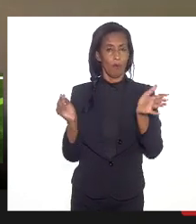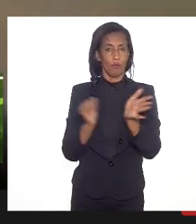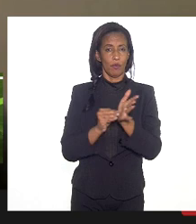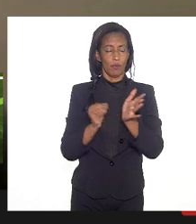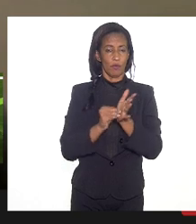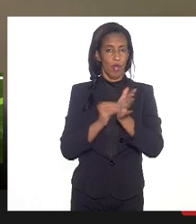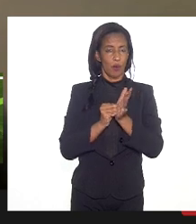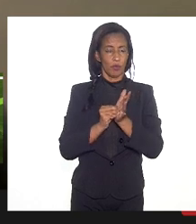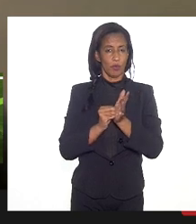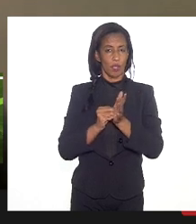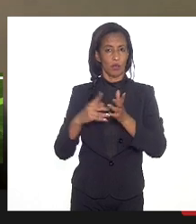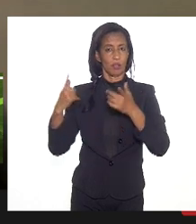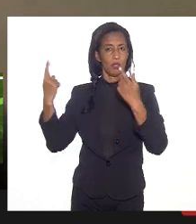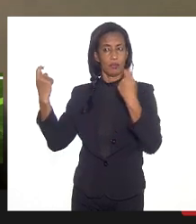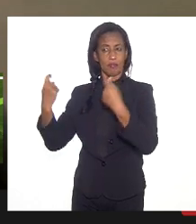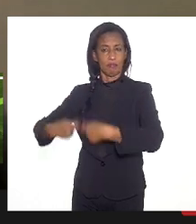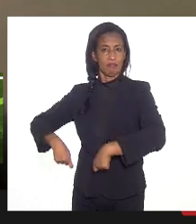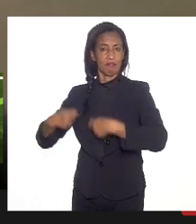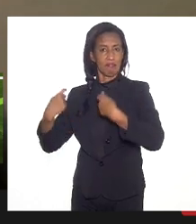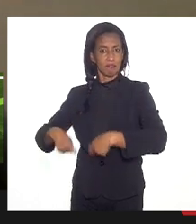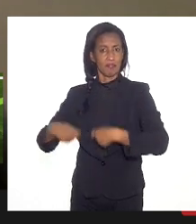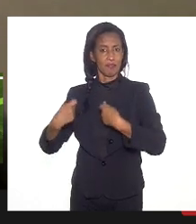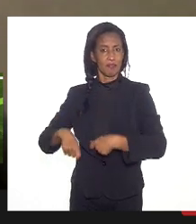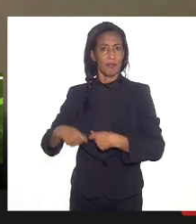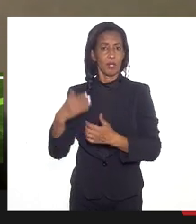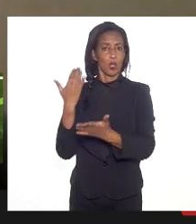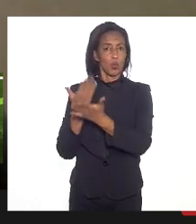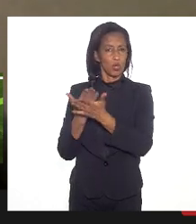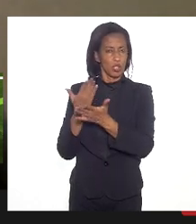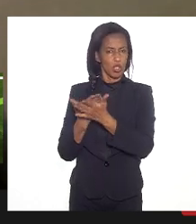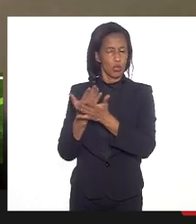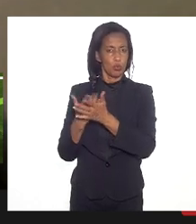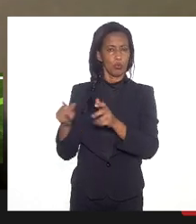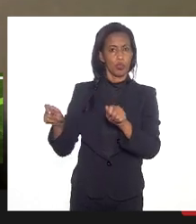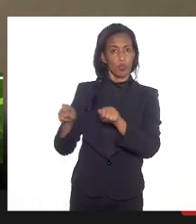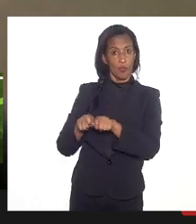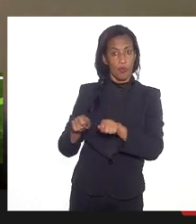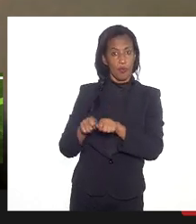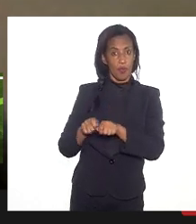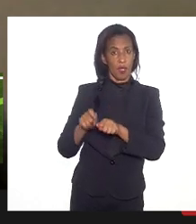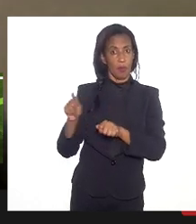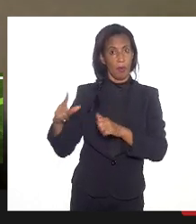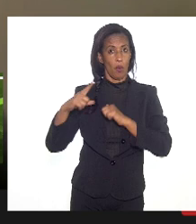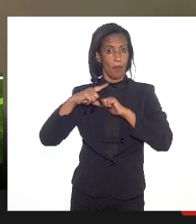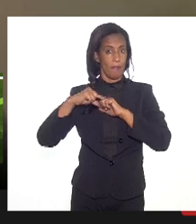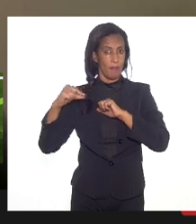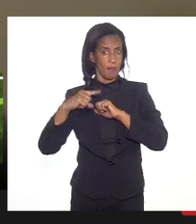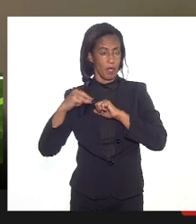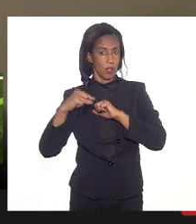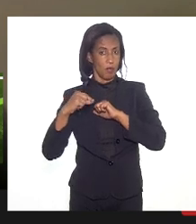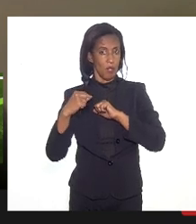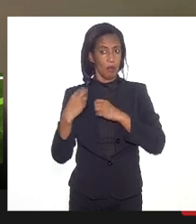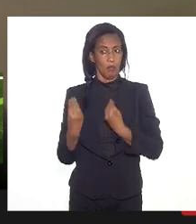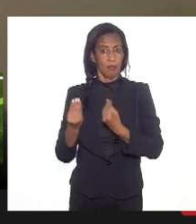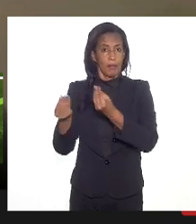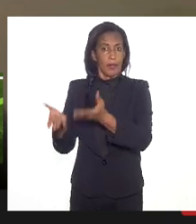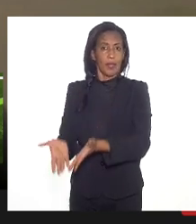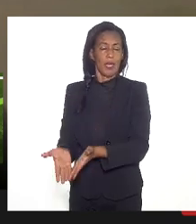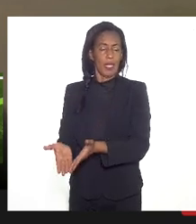pela necessidade de que os estudos promovidos pelo empreendimento levem